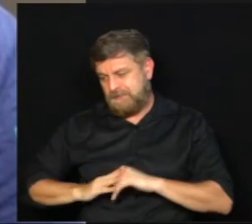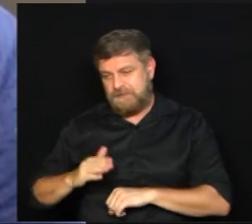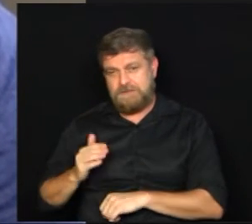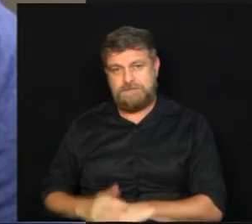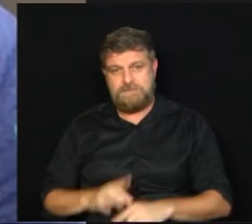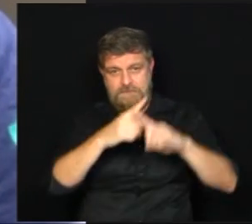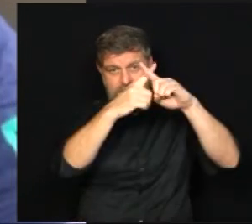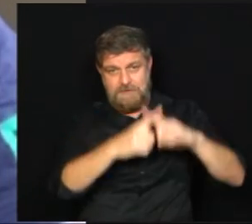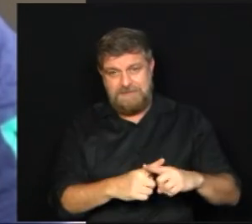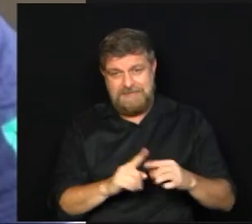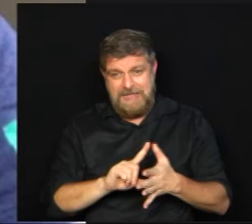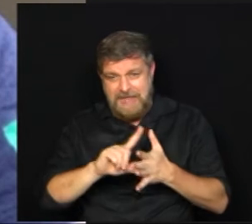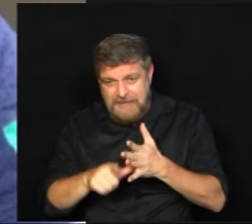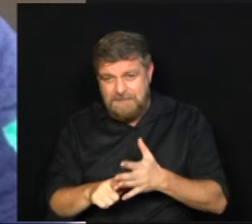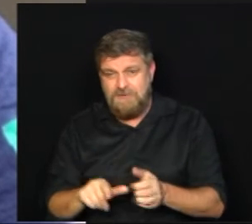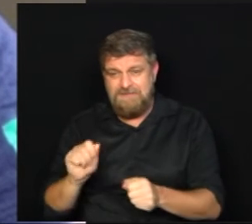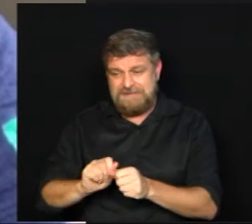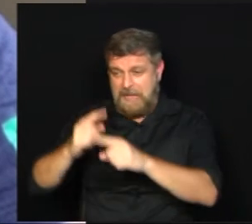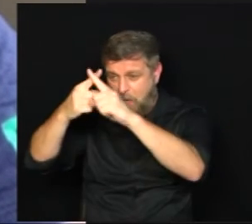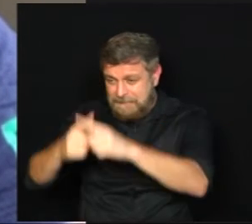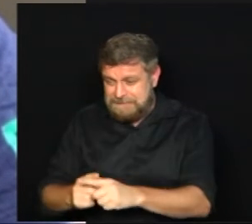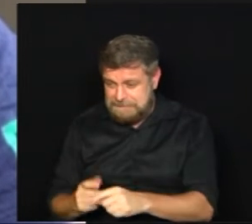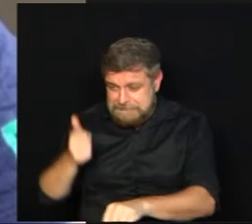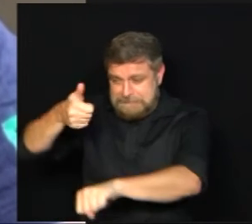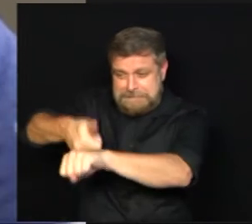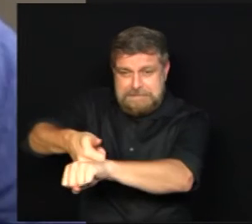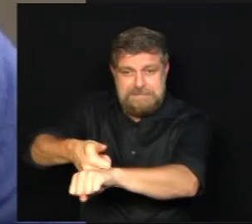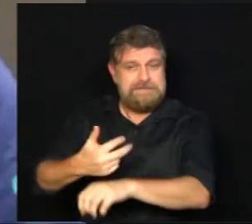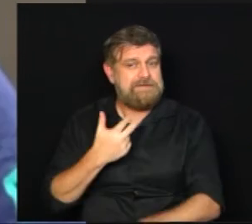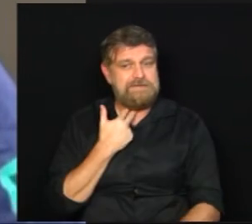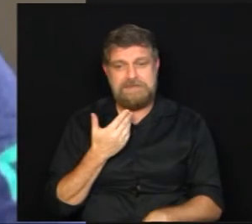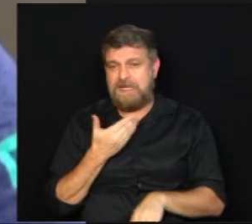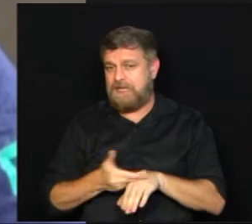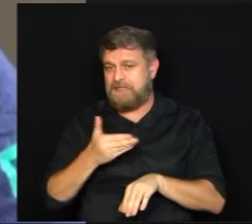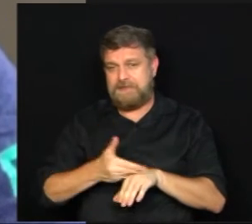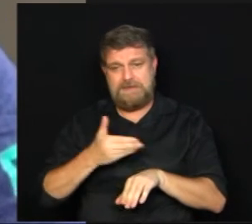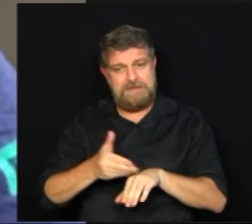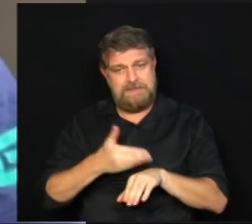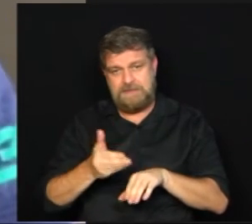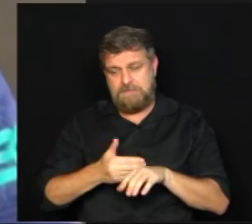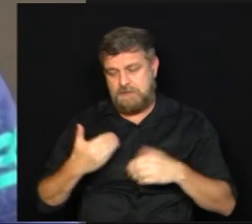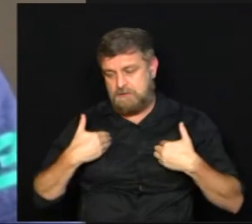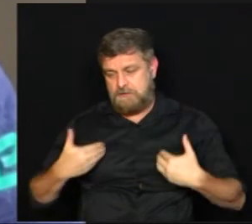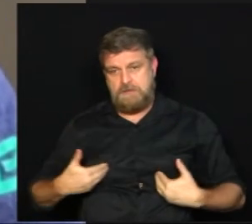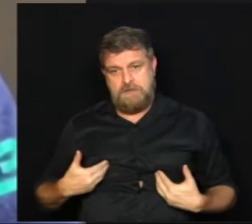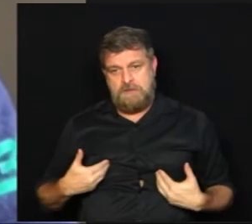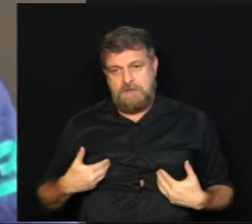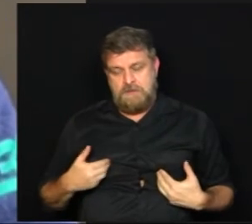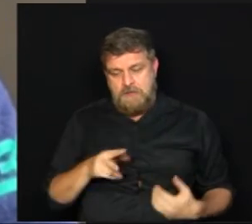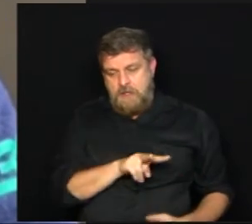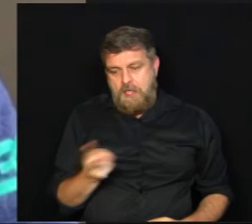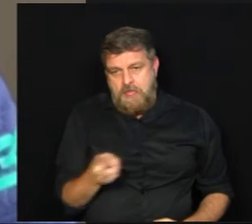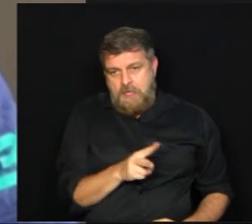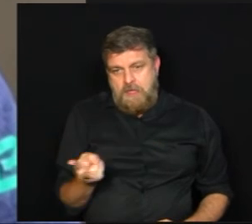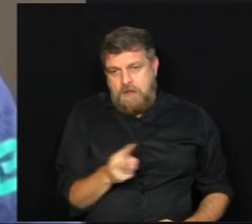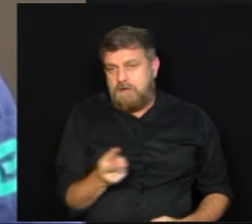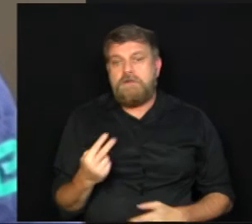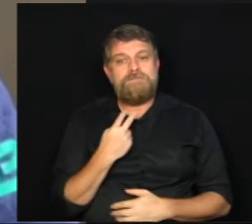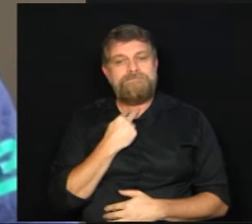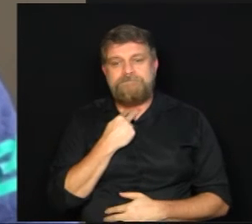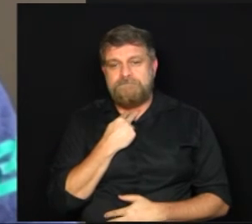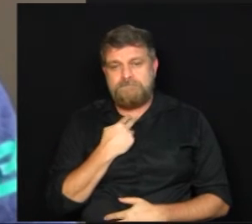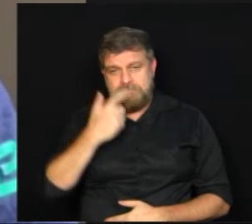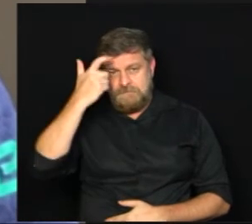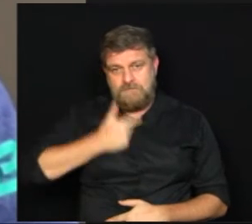numa semana e na outra fazer uma outra competição, porque não dá tempo da gente fazer período de transição durante o treino, porque